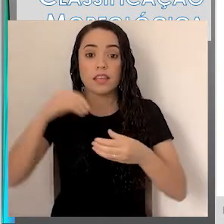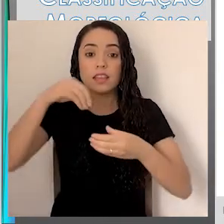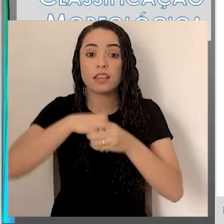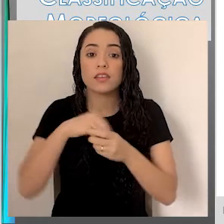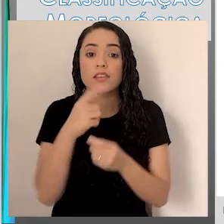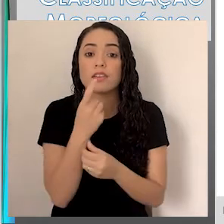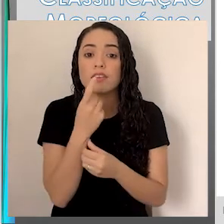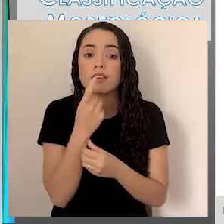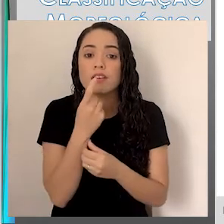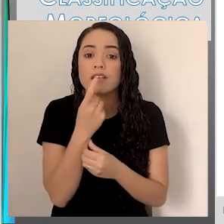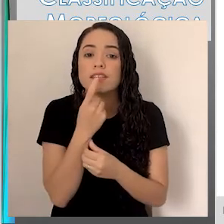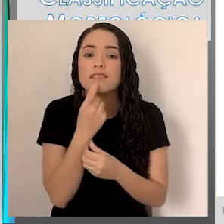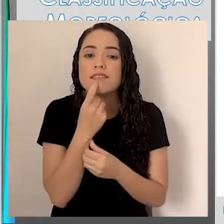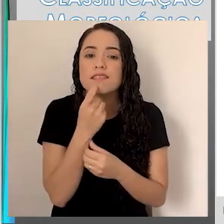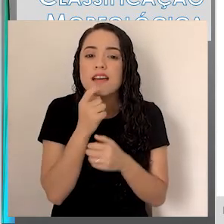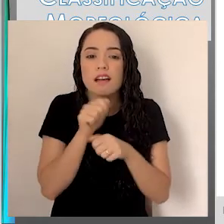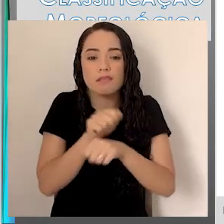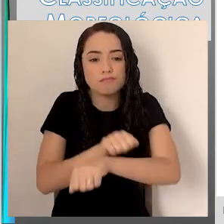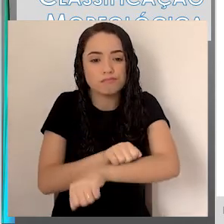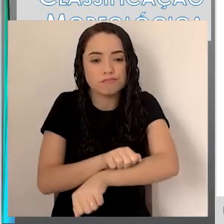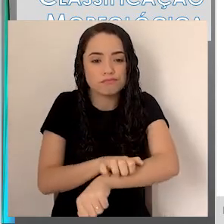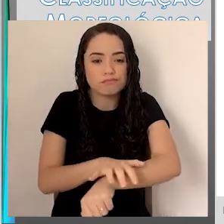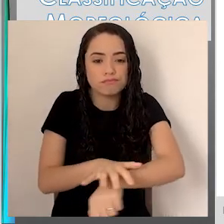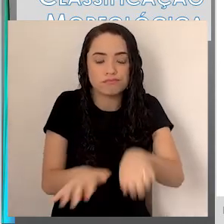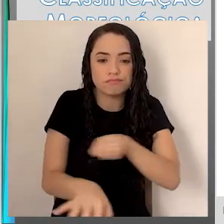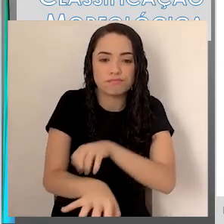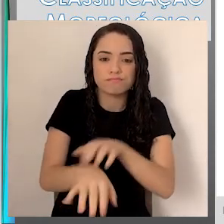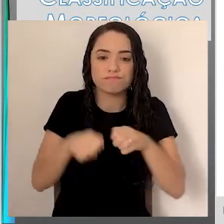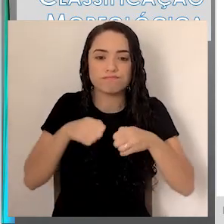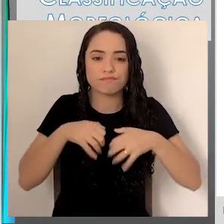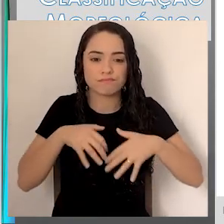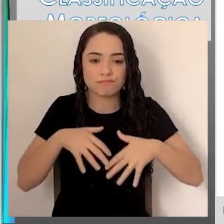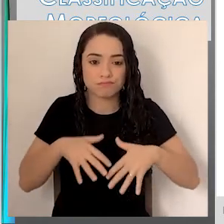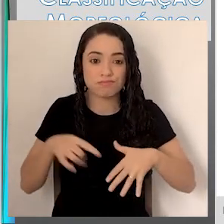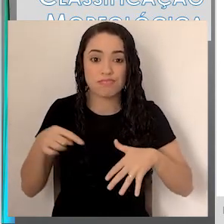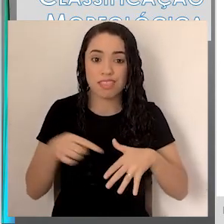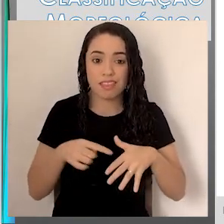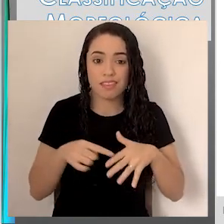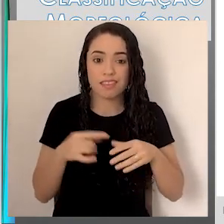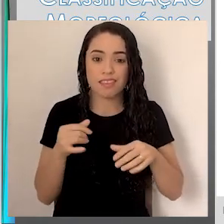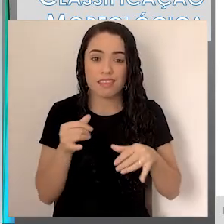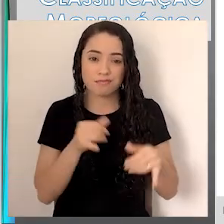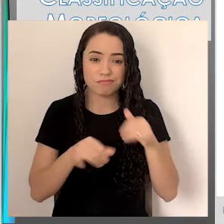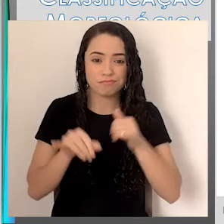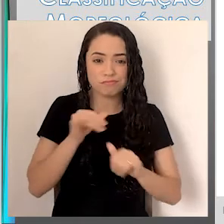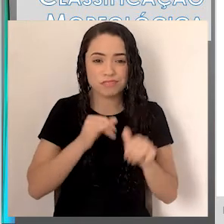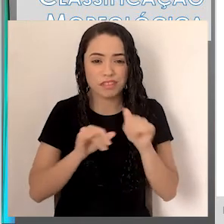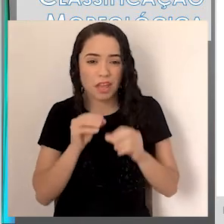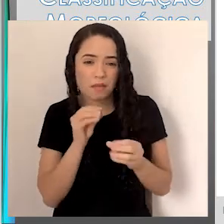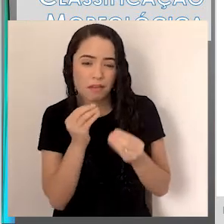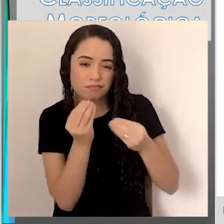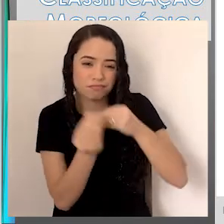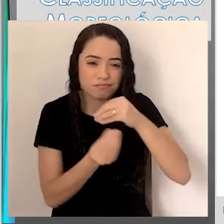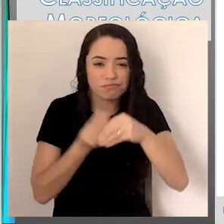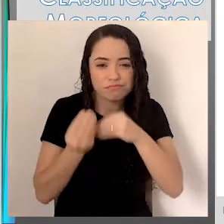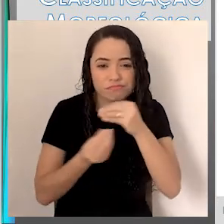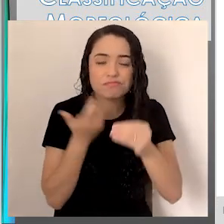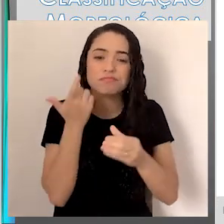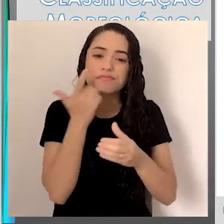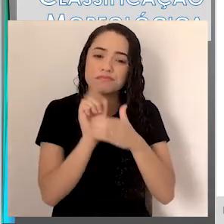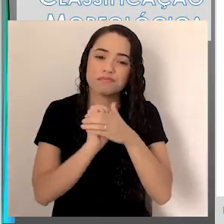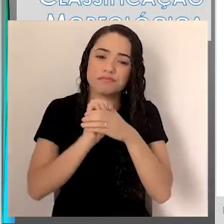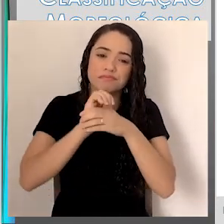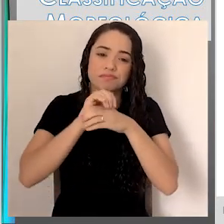sua produção por meio dos vasos sanguíneos e processam este material quimicamente até a obtenção do seu produto